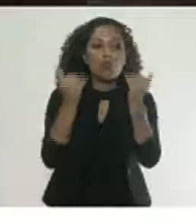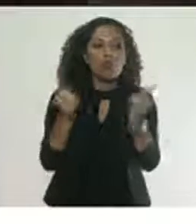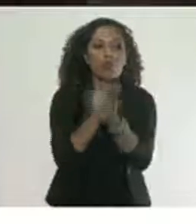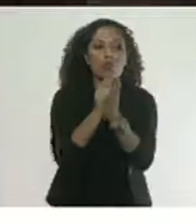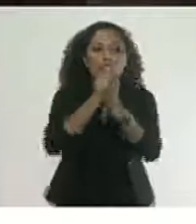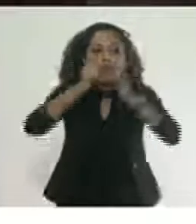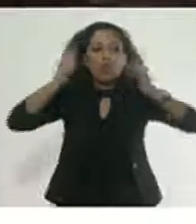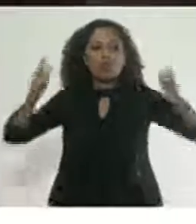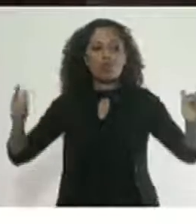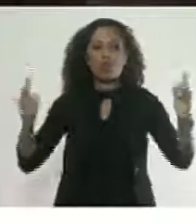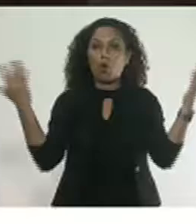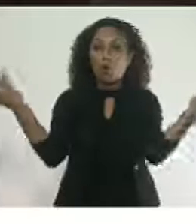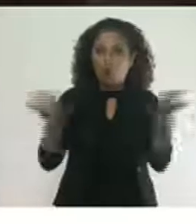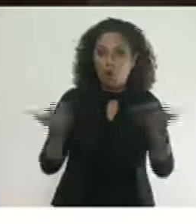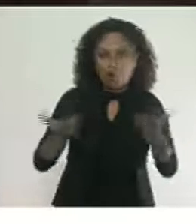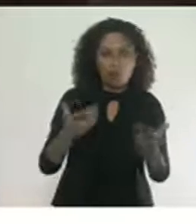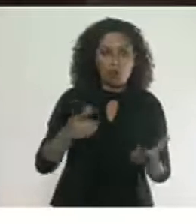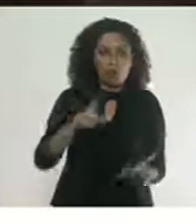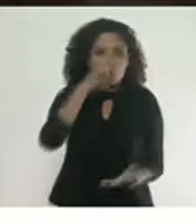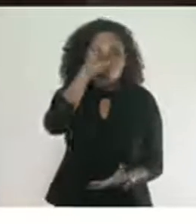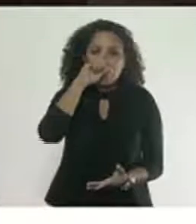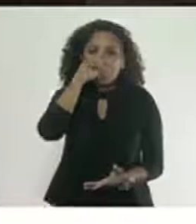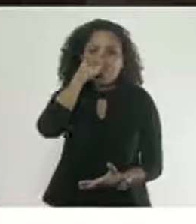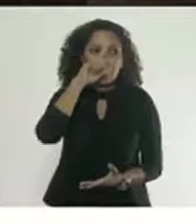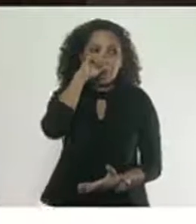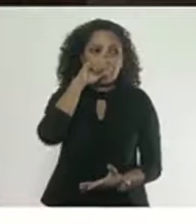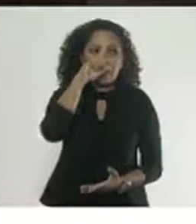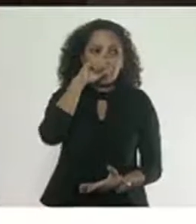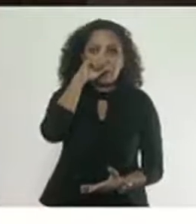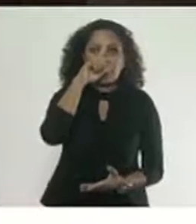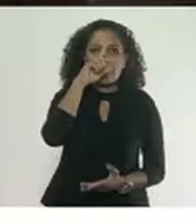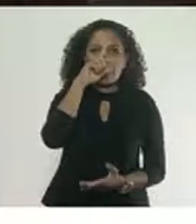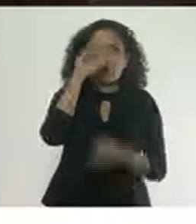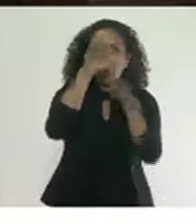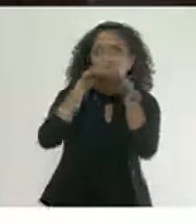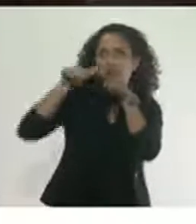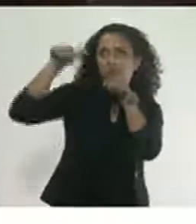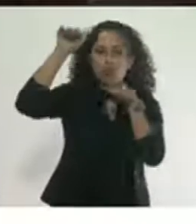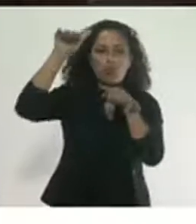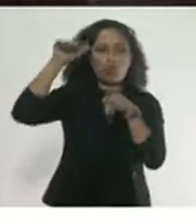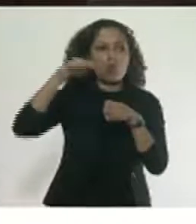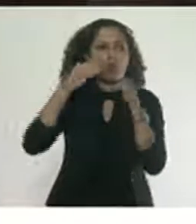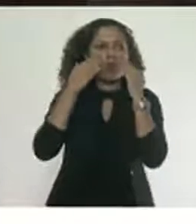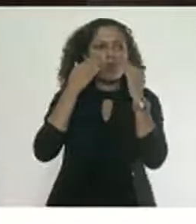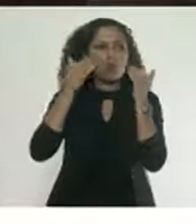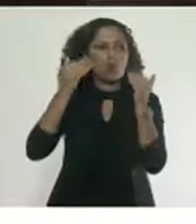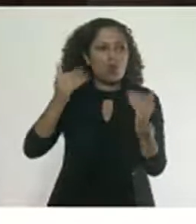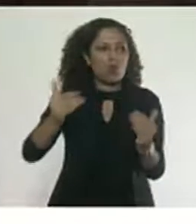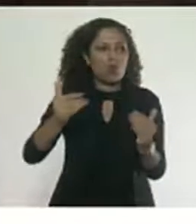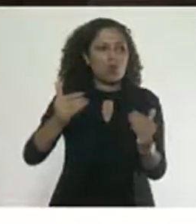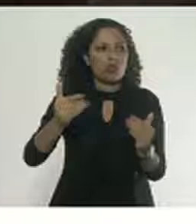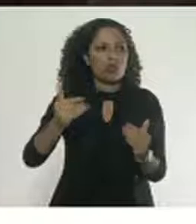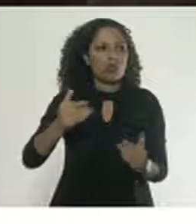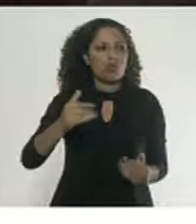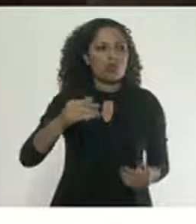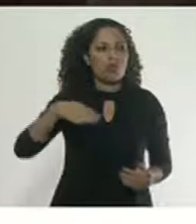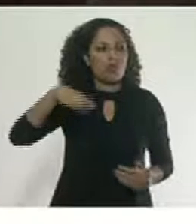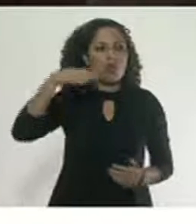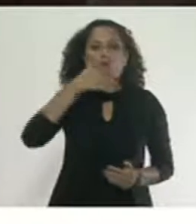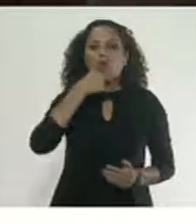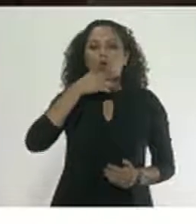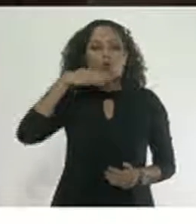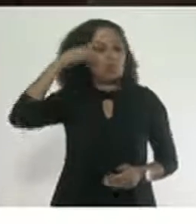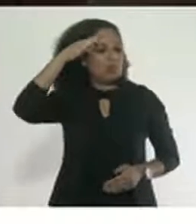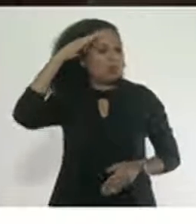hoje, Perigo no Alto Escalão, uma reportagem que traz o oficial que controlava arsenal do Exército